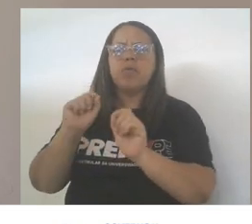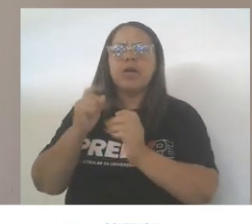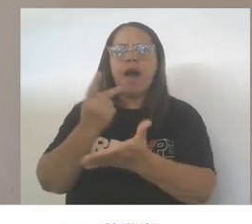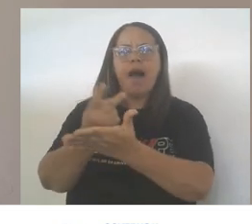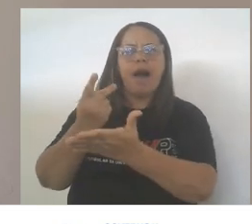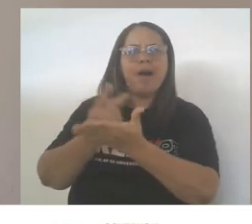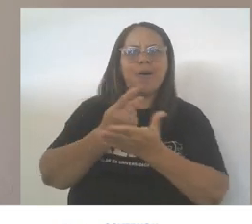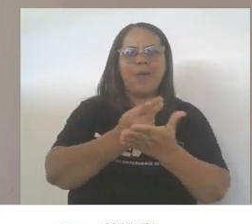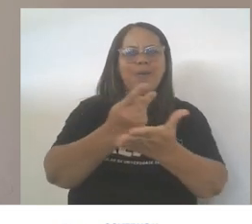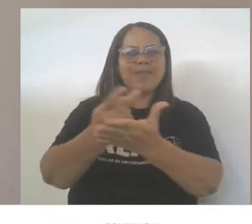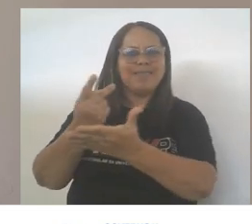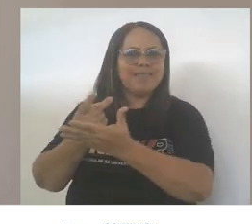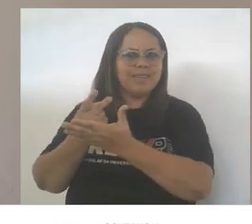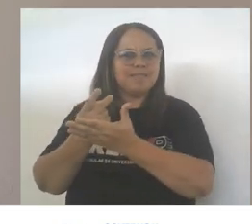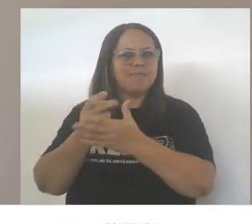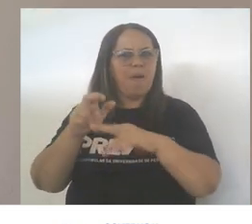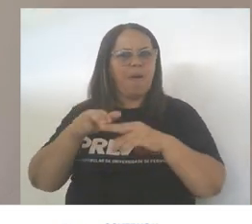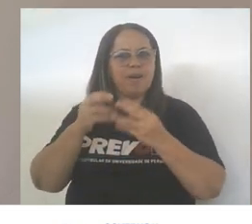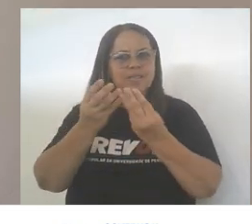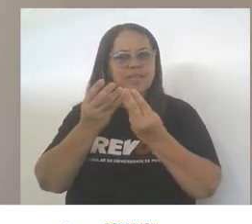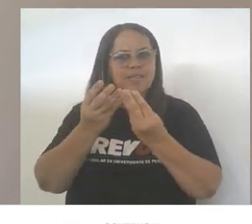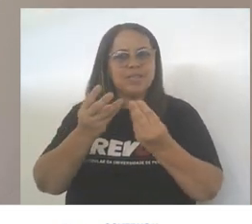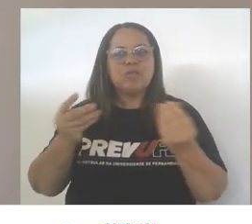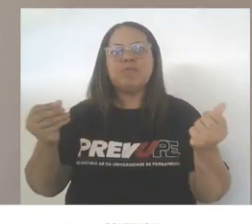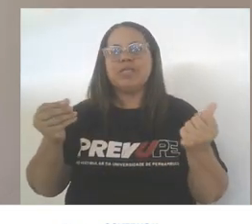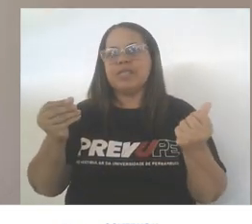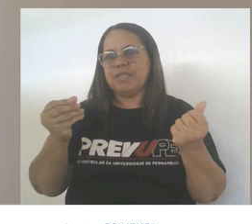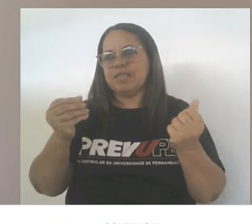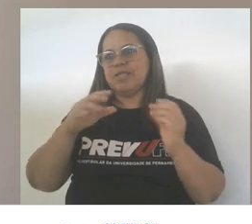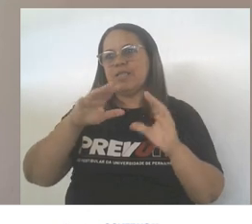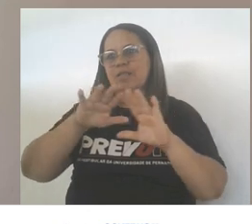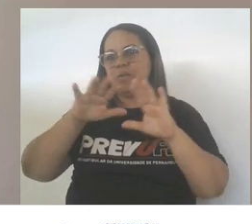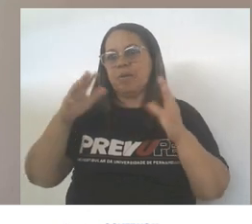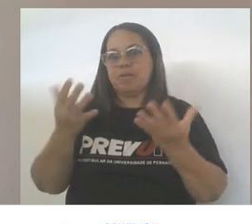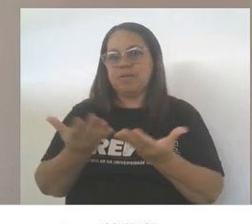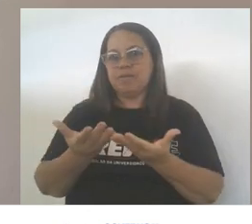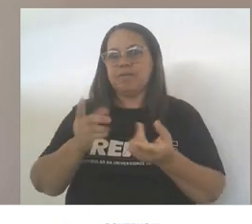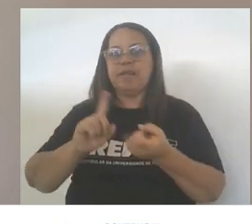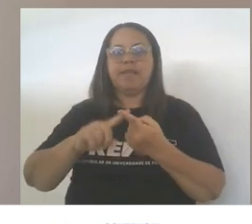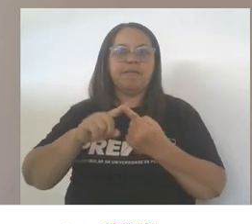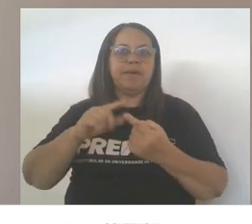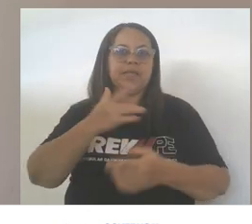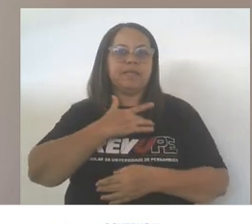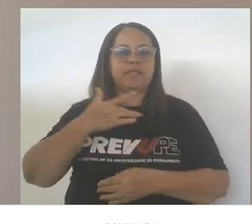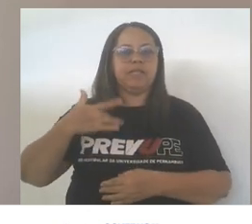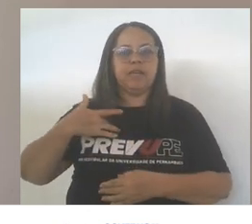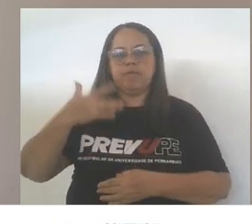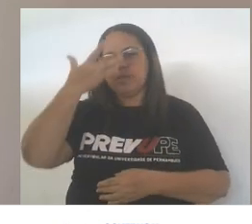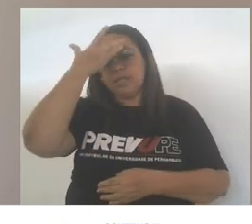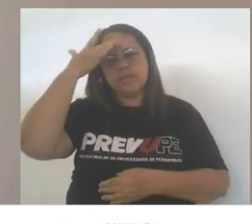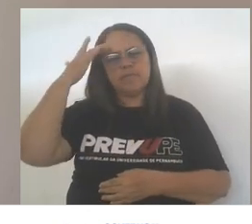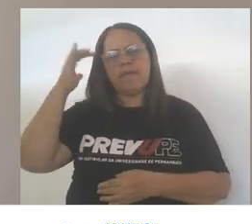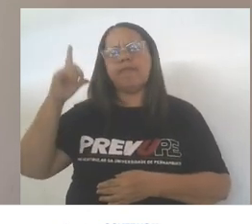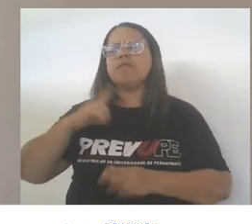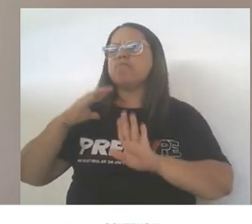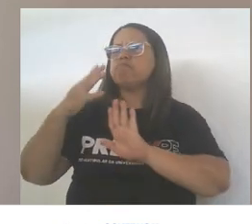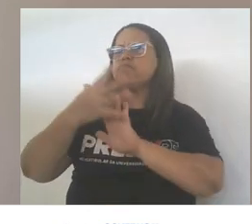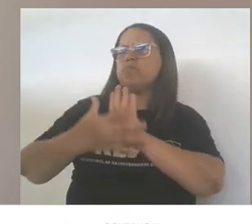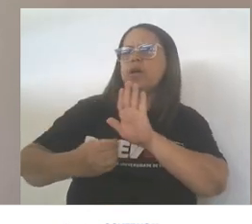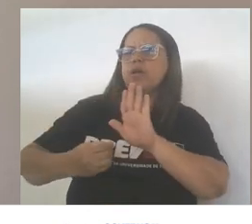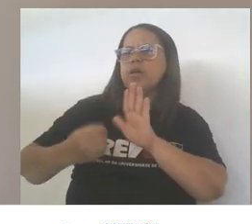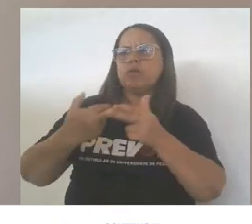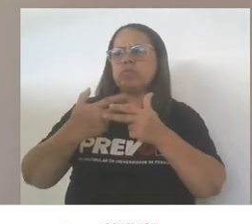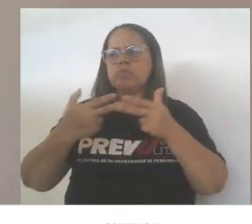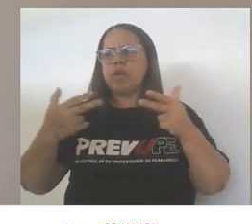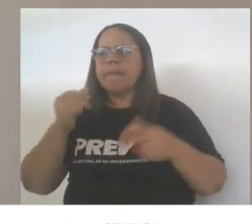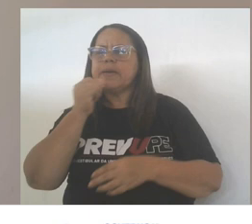impactos adversos dessas substâncias no ecossistema e na saúde humana. Ele aborda questões críticas como poluição